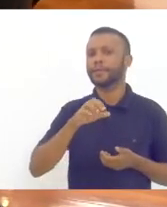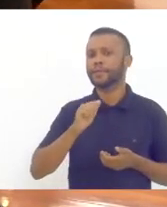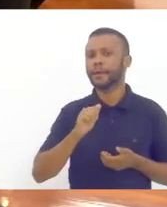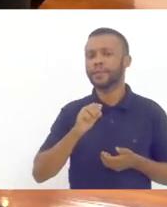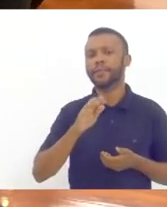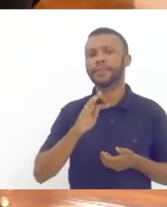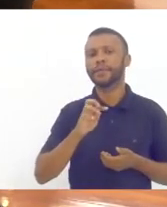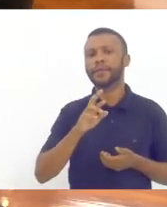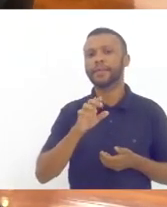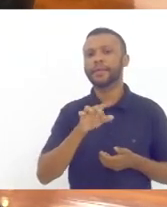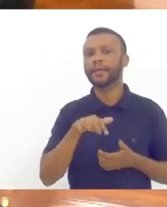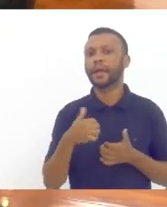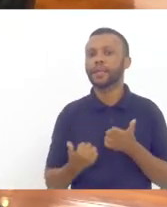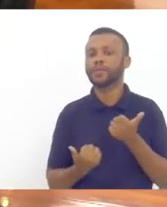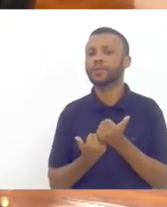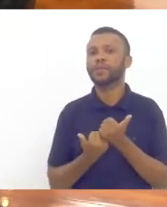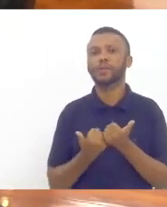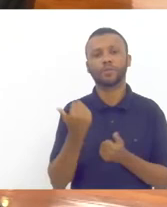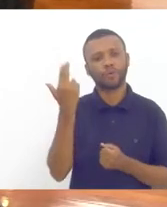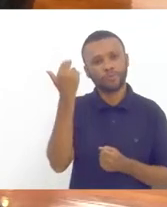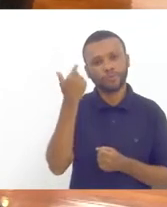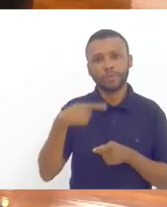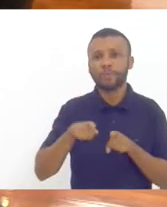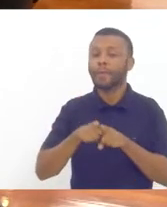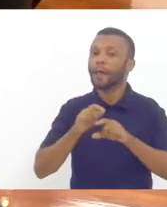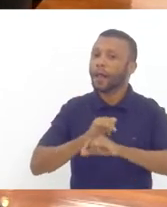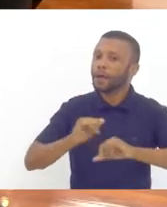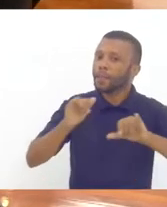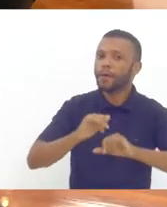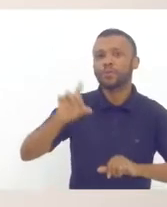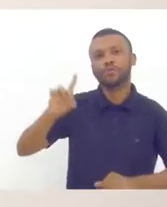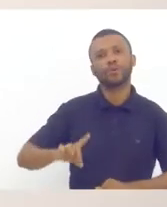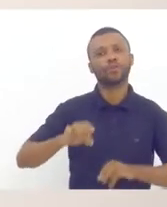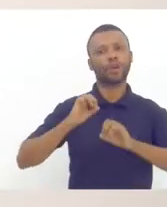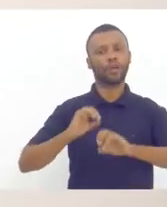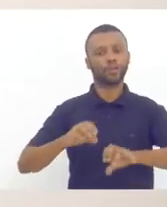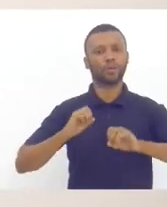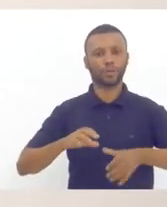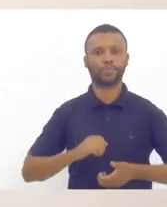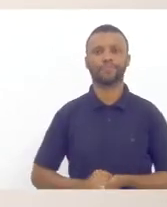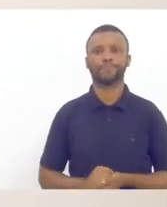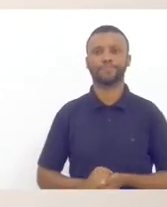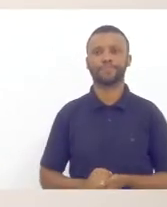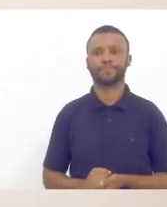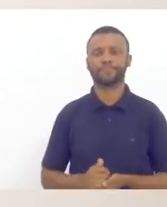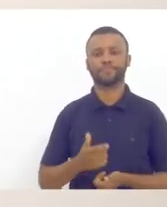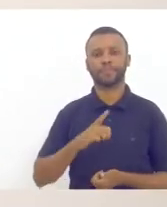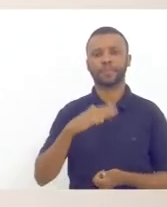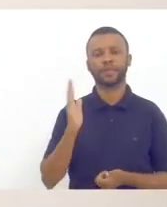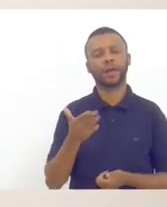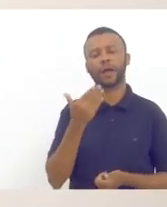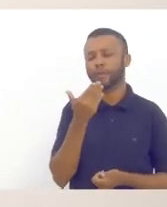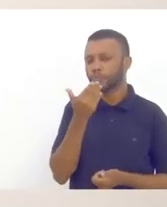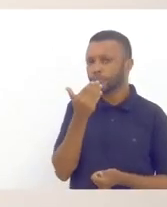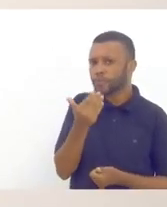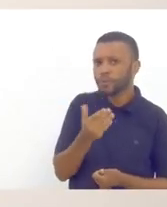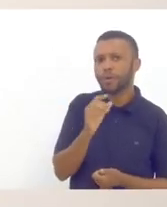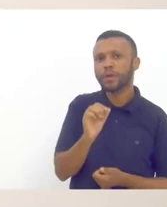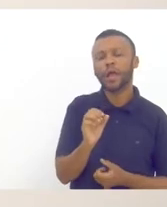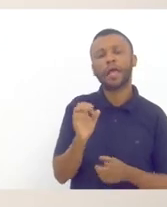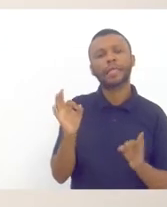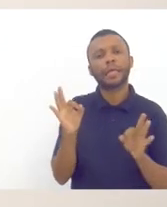e também da campanha pelo direito à educação. Uma forma a gente já fez, a gente já solicitou a